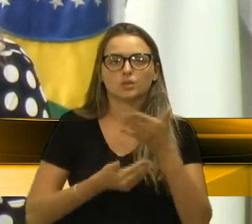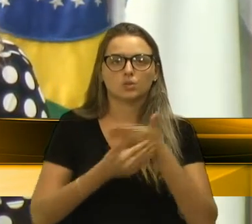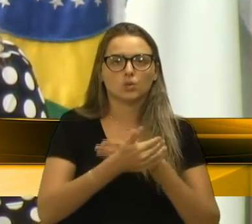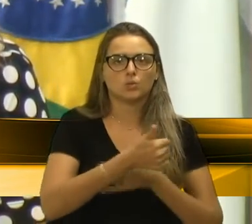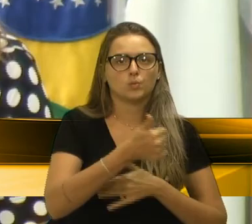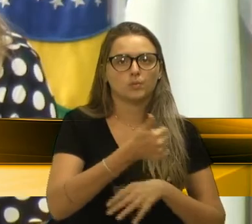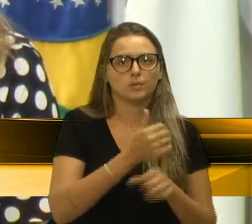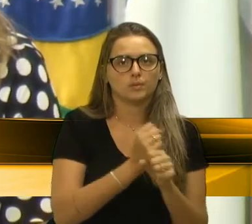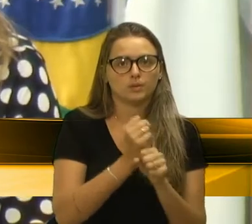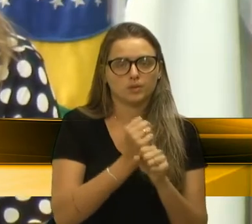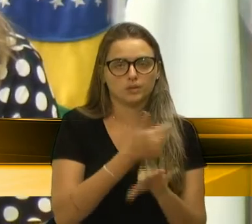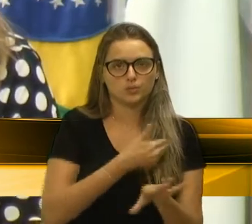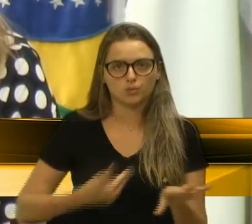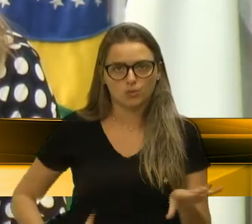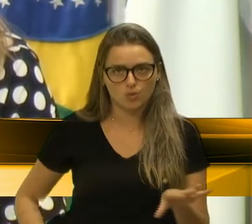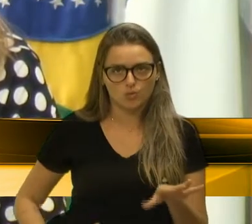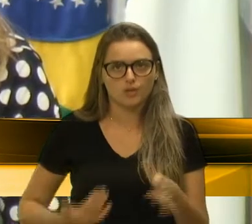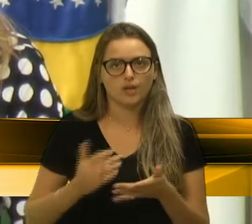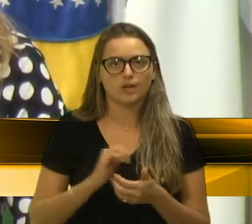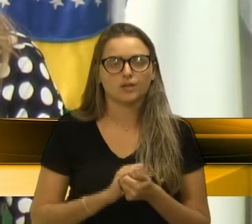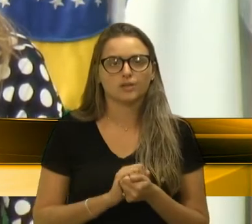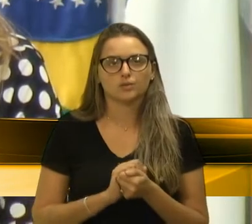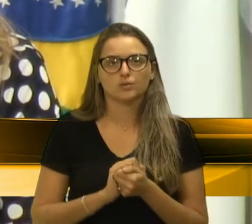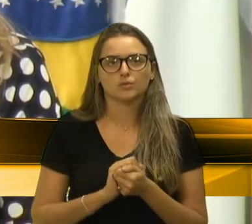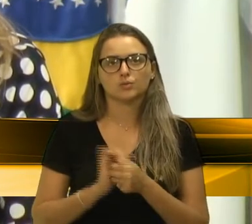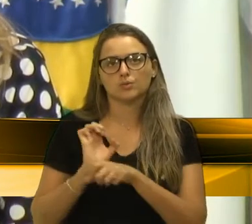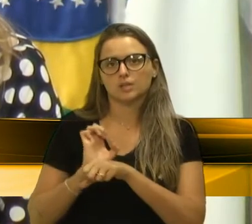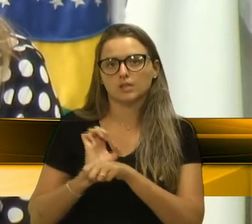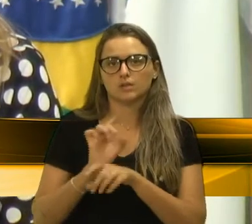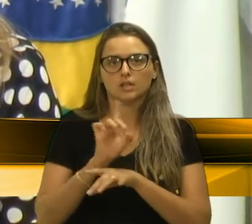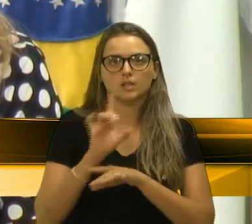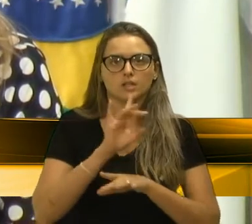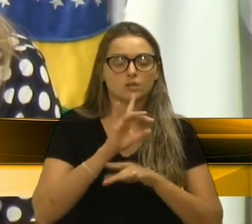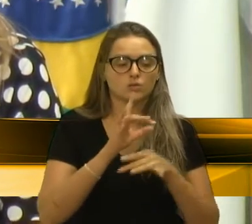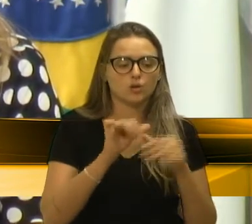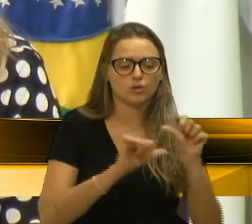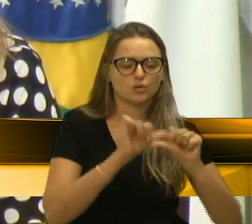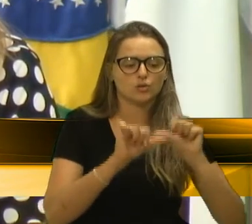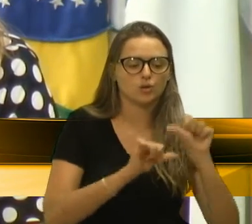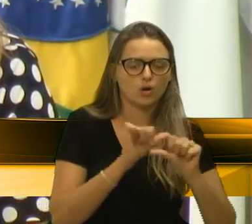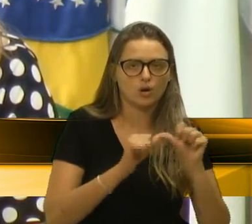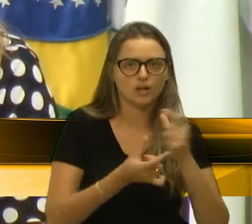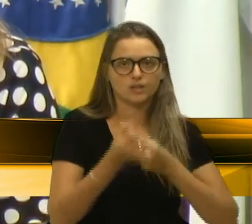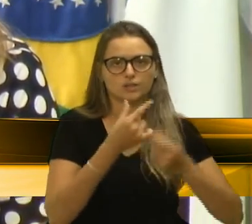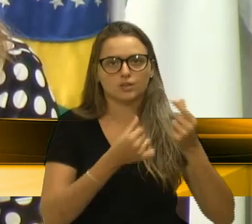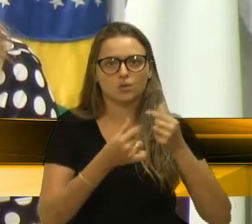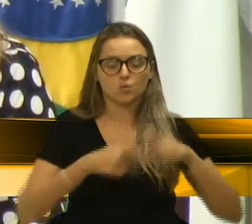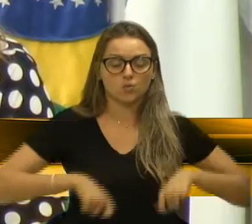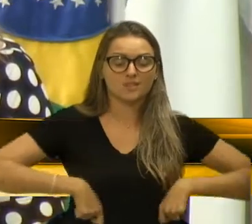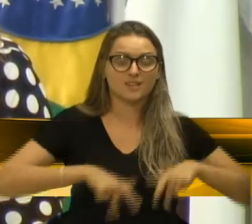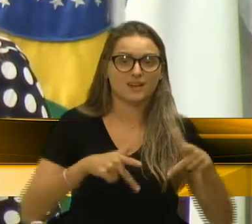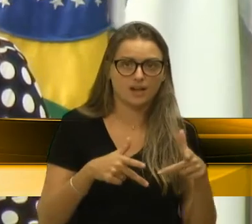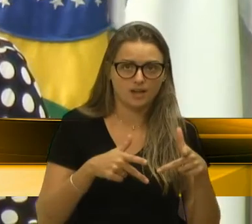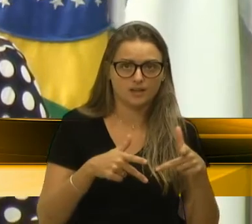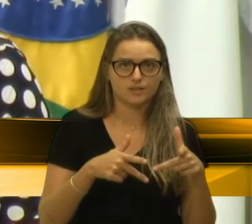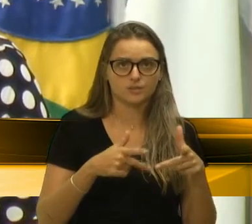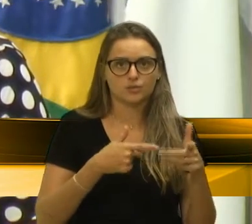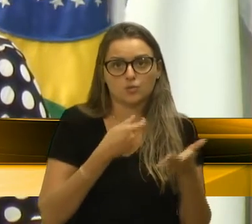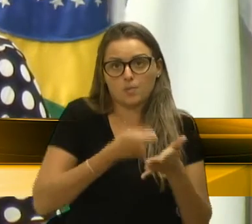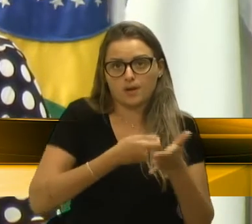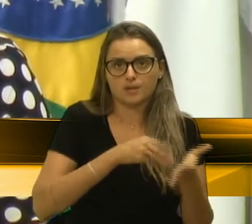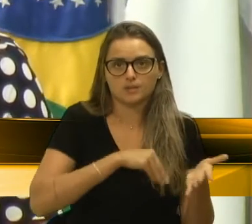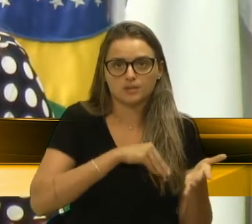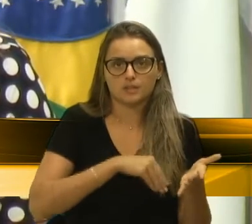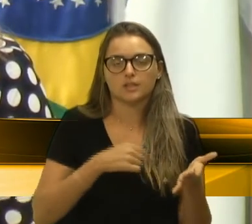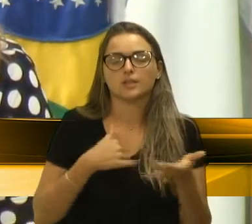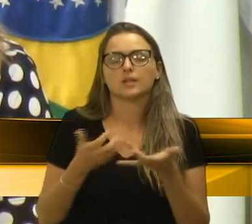ano, né, não foi somente nas reformas de despesas de pessoal, outras ações aconteceram, que eu gostaria, então, de reforçar